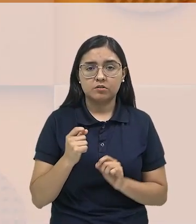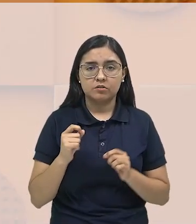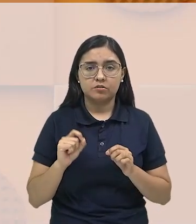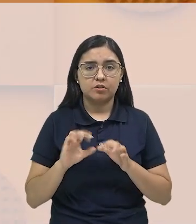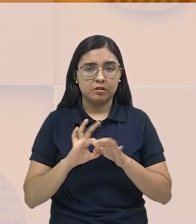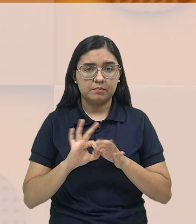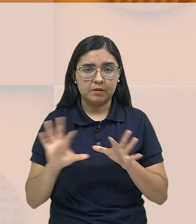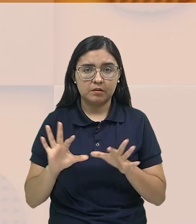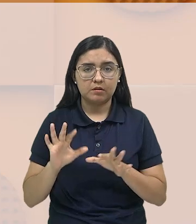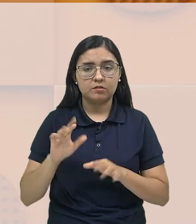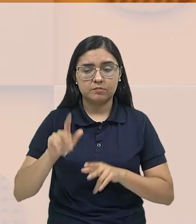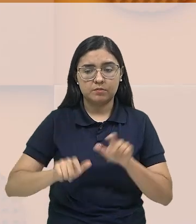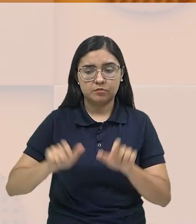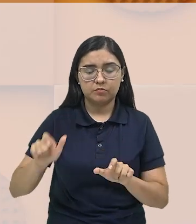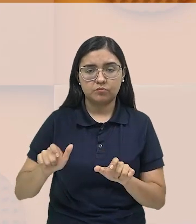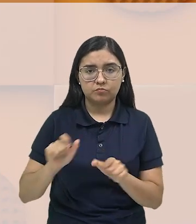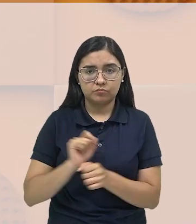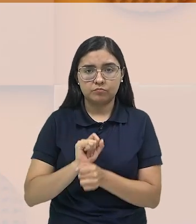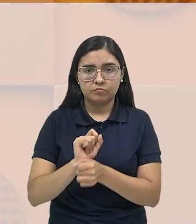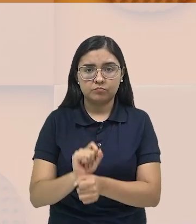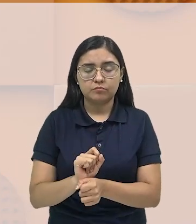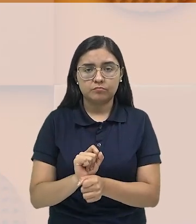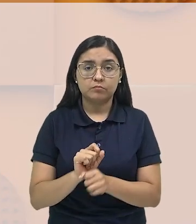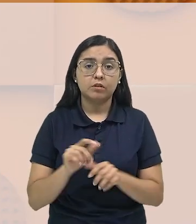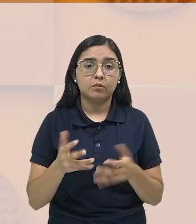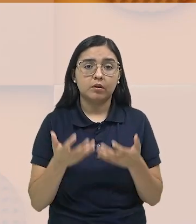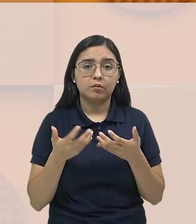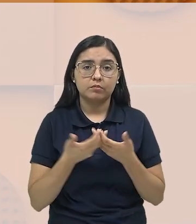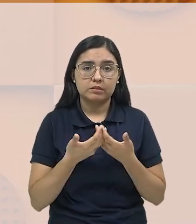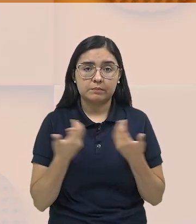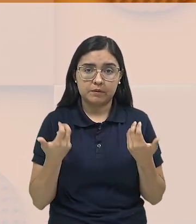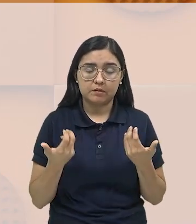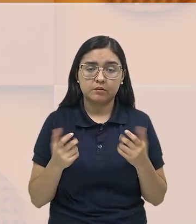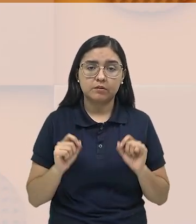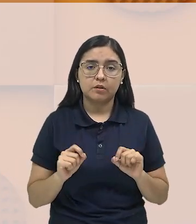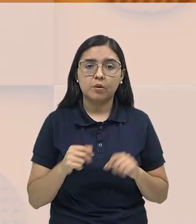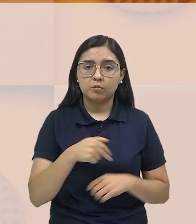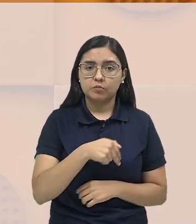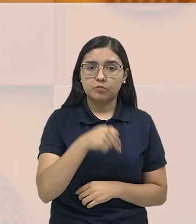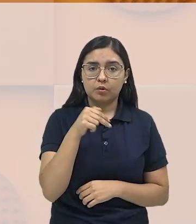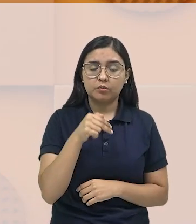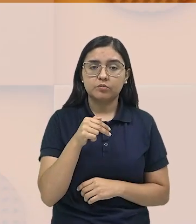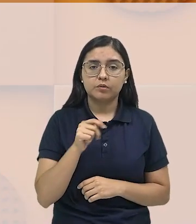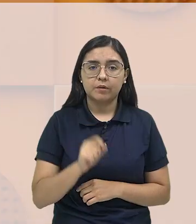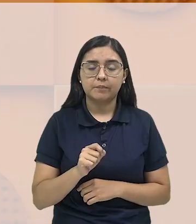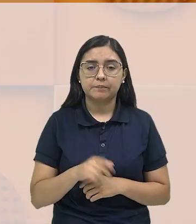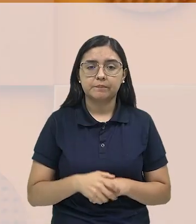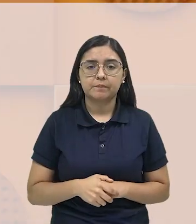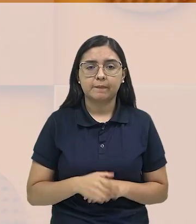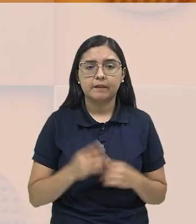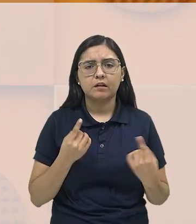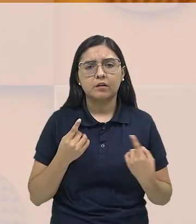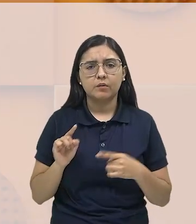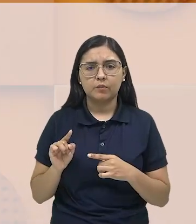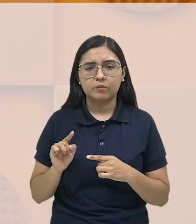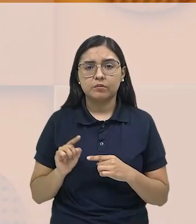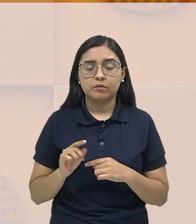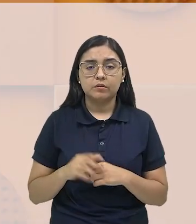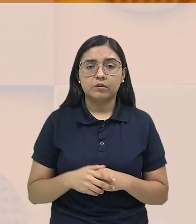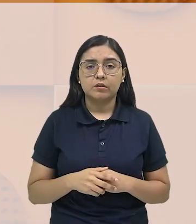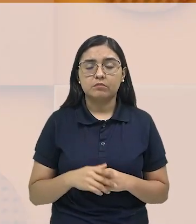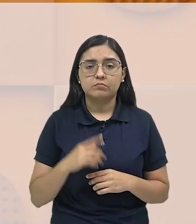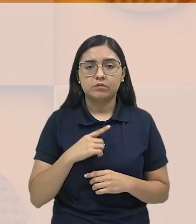seus escravizados, logo preferem separar. O Norte, no entanto, né, é contra essa